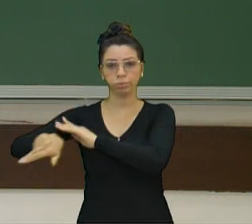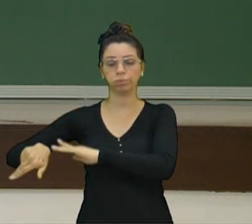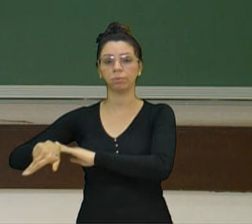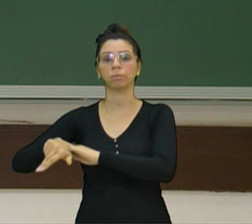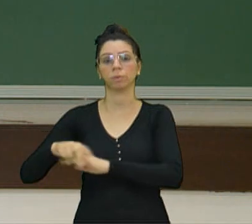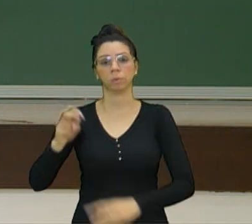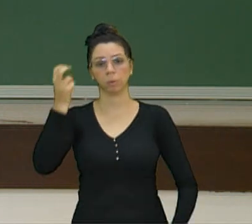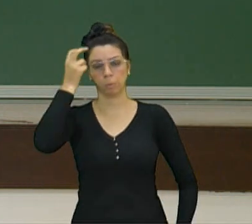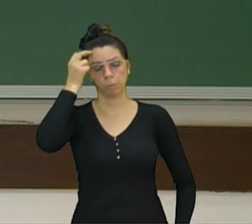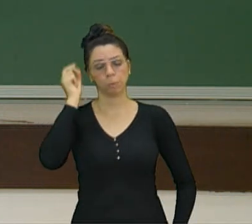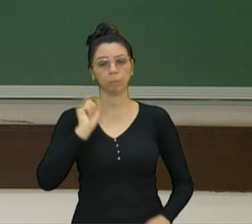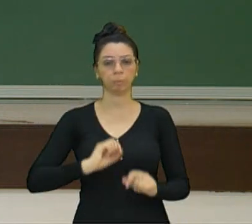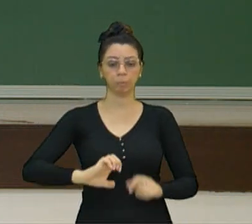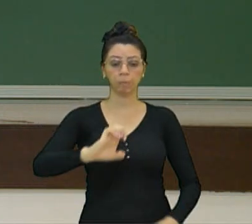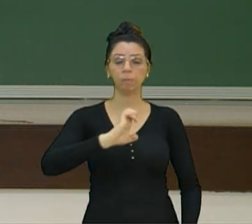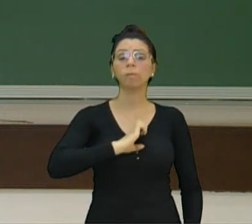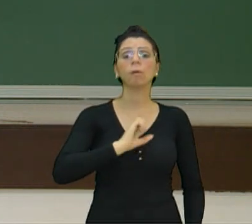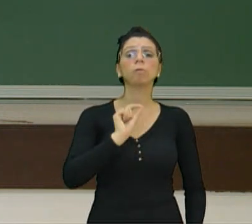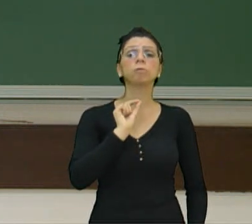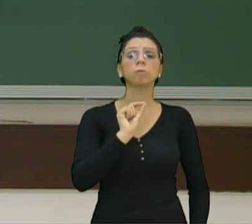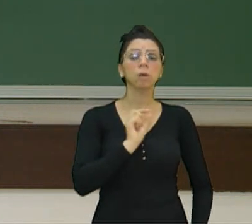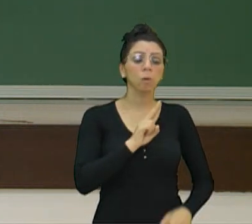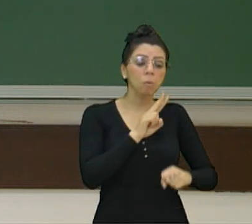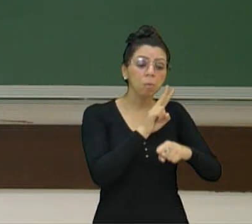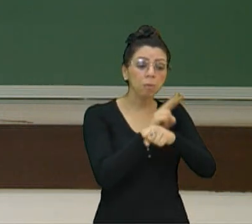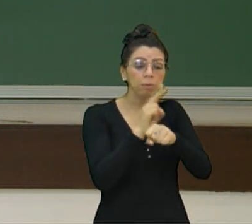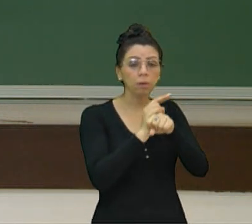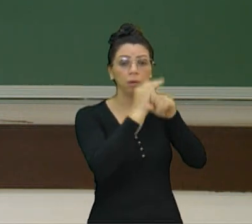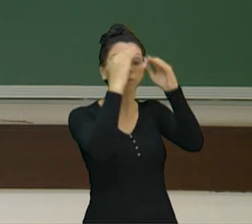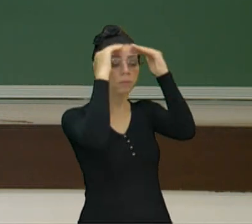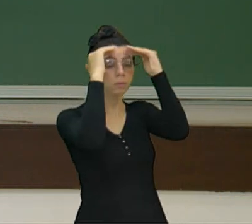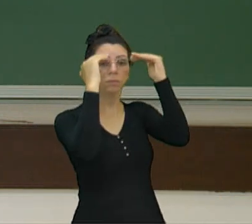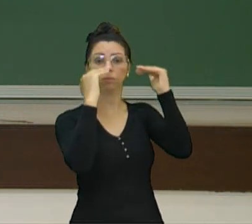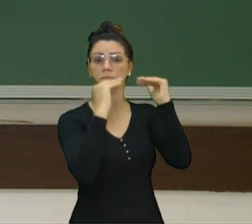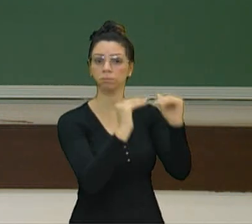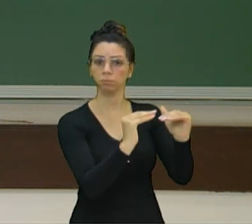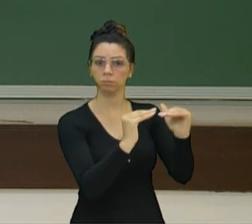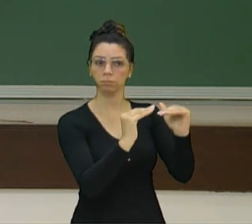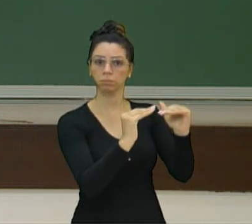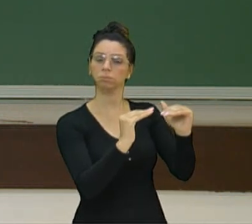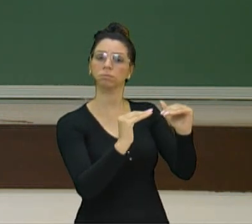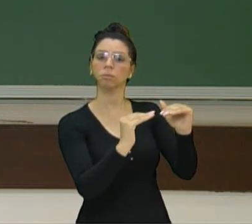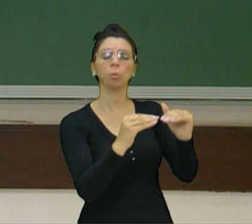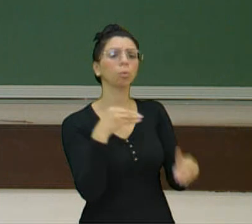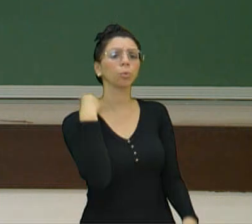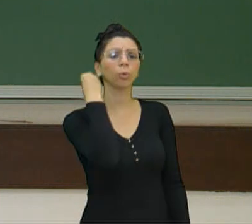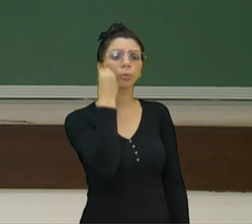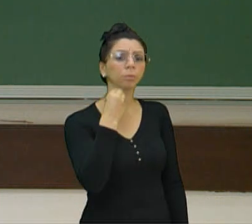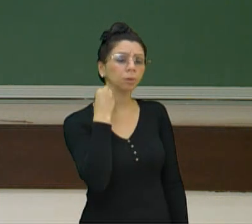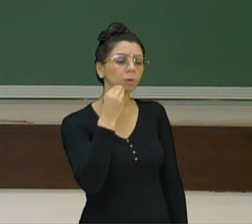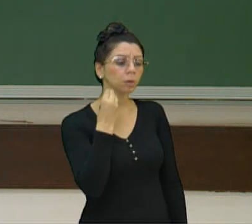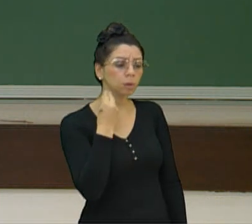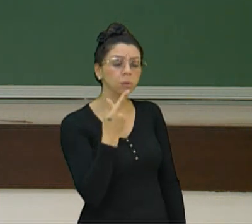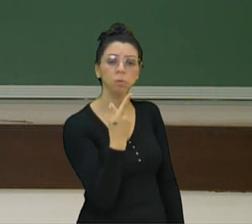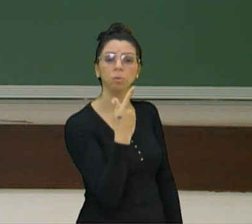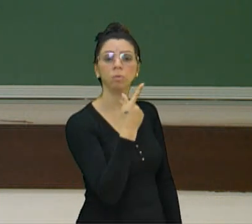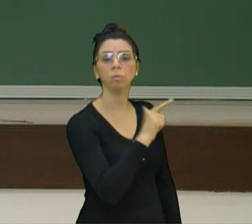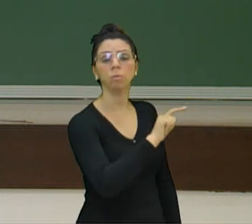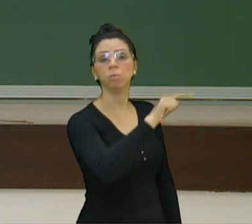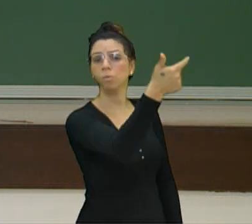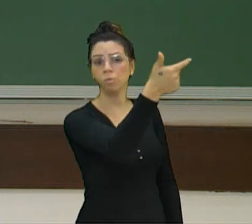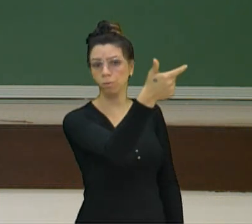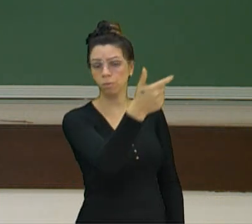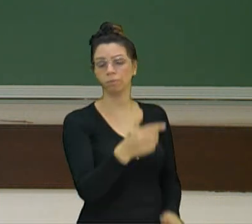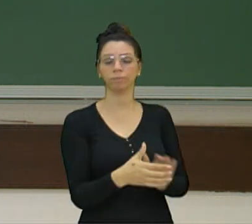a ética? Ética é o cuidado, o respeito que eu tenho com a experiência do outro. Então, quando a